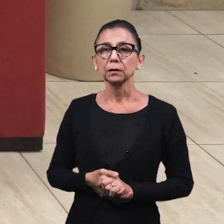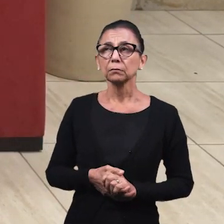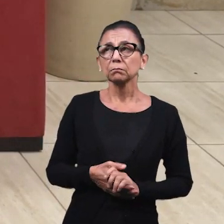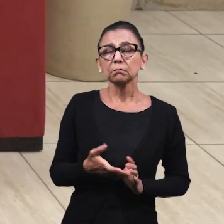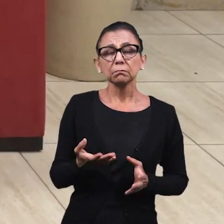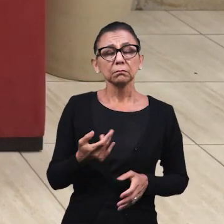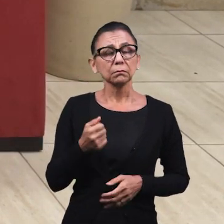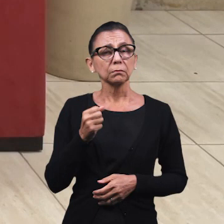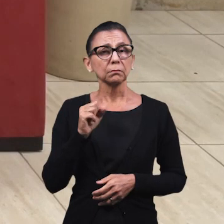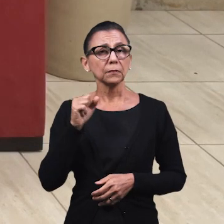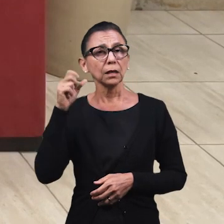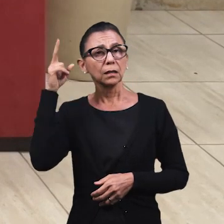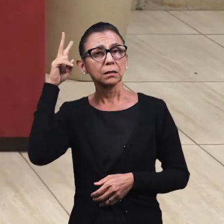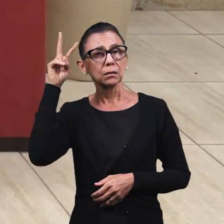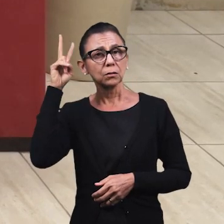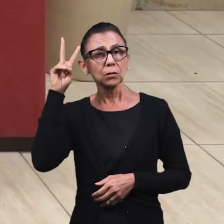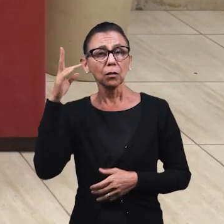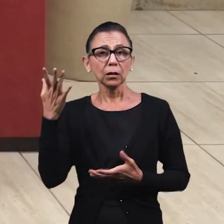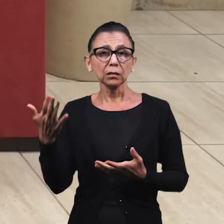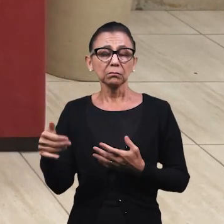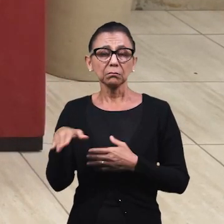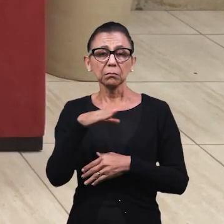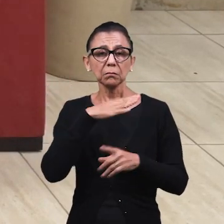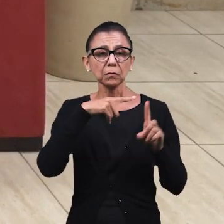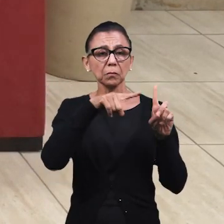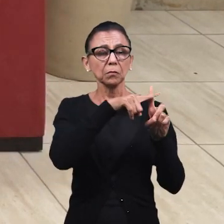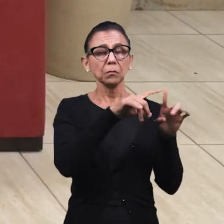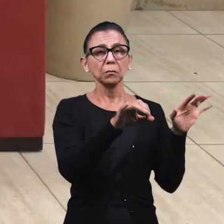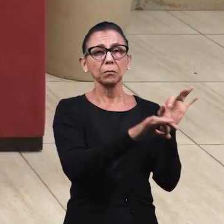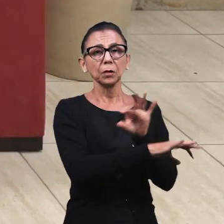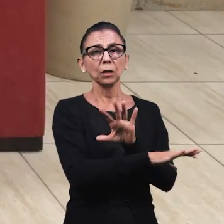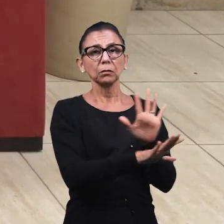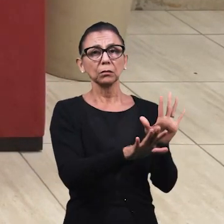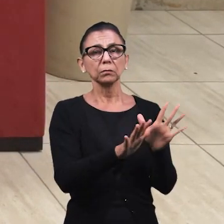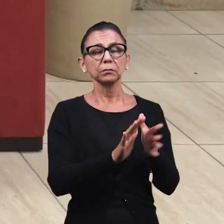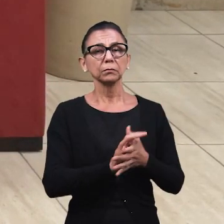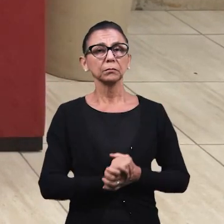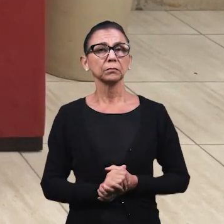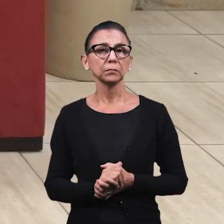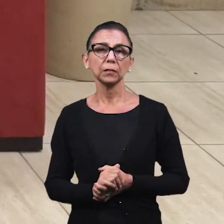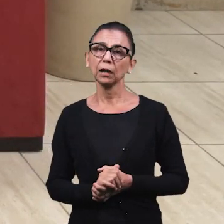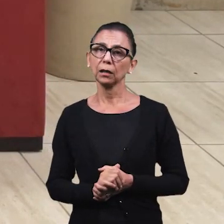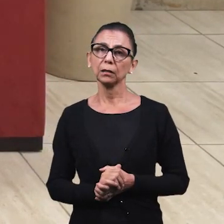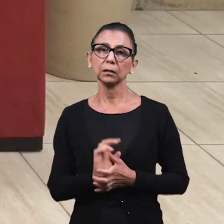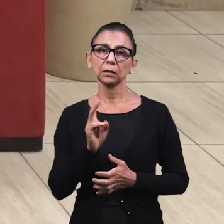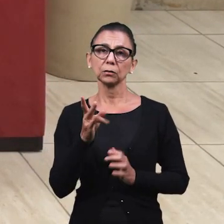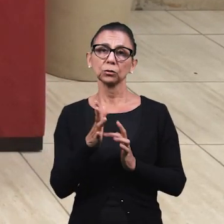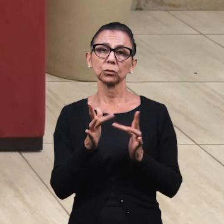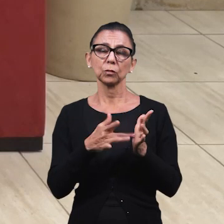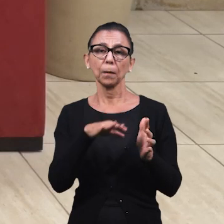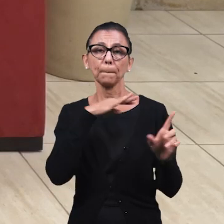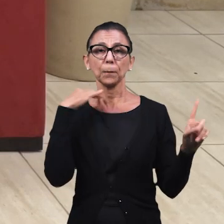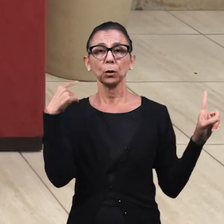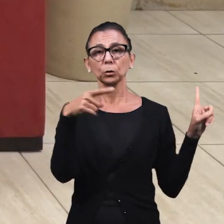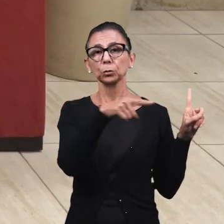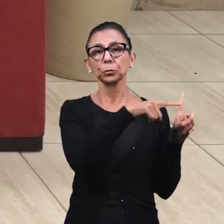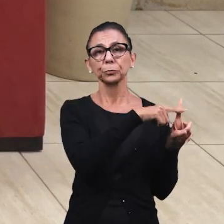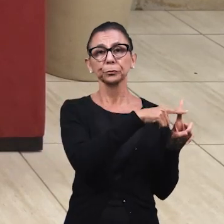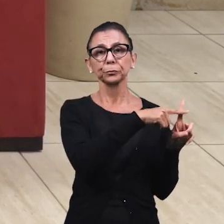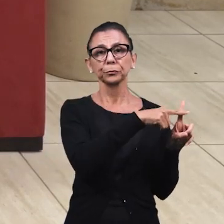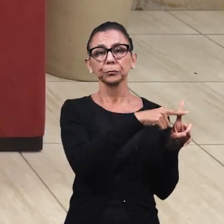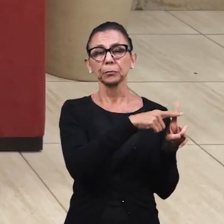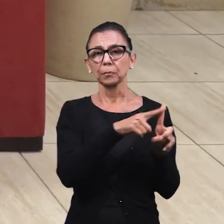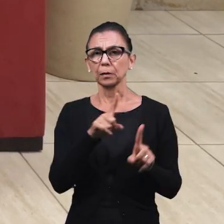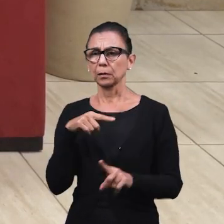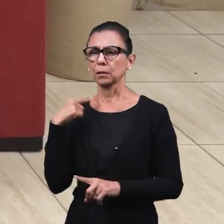história, ele para ali na cruz do Calvário. Jesus historicamente ficou na cruz do Calvário, mas para nós, igreja,